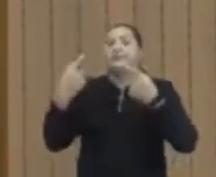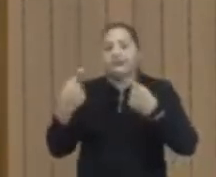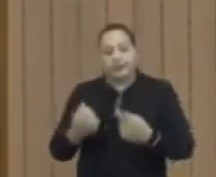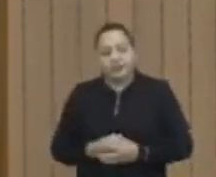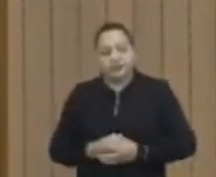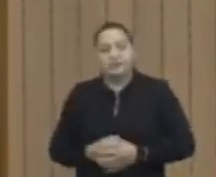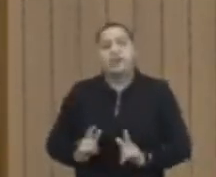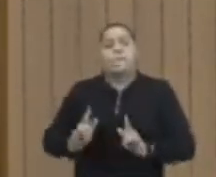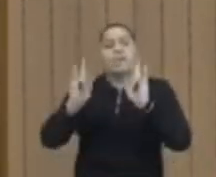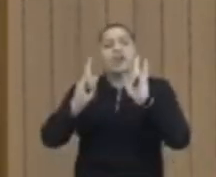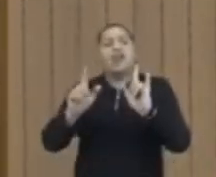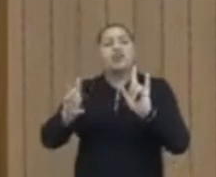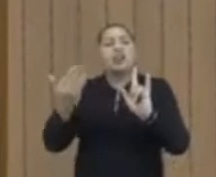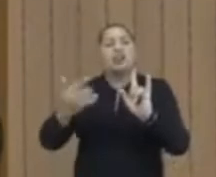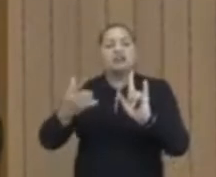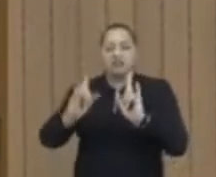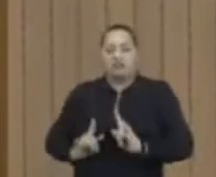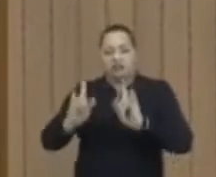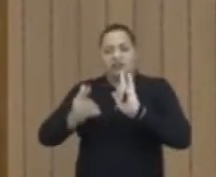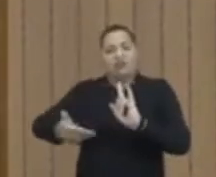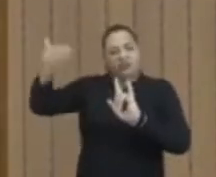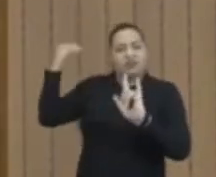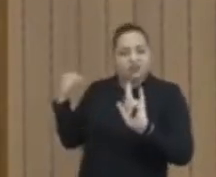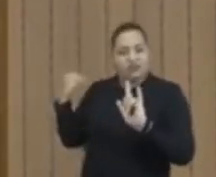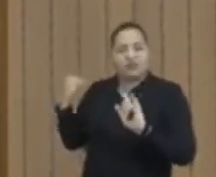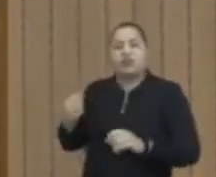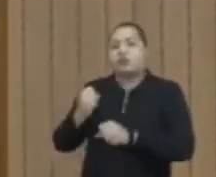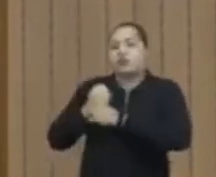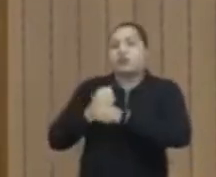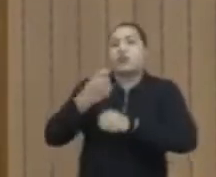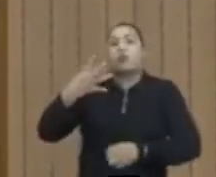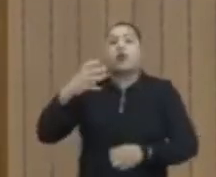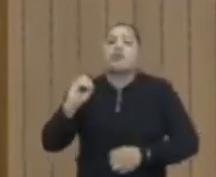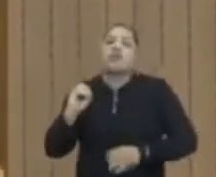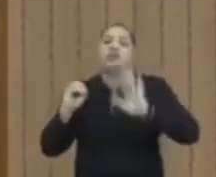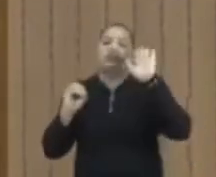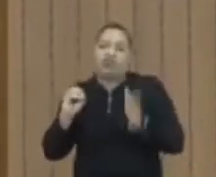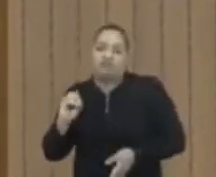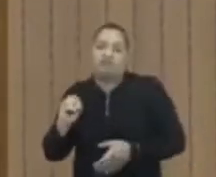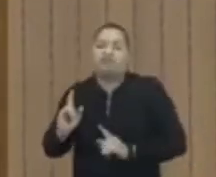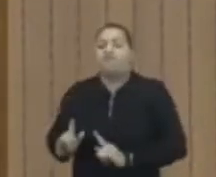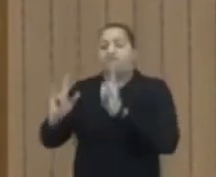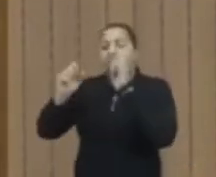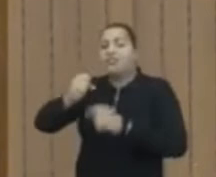Nosso prédio aqui atrás, tem 40 anos, né, e já não estava mais adequado